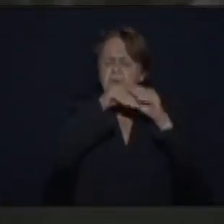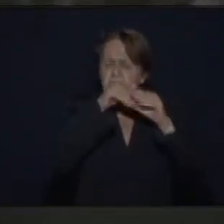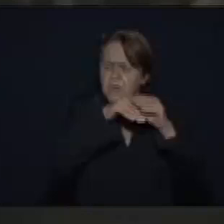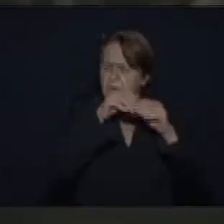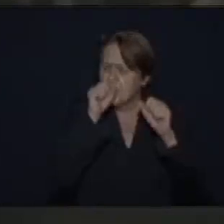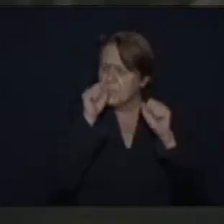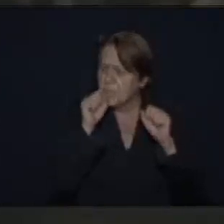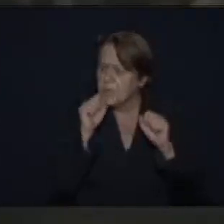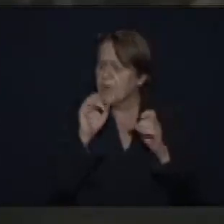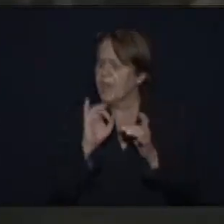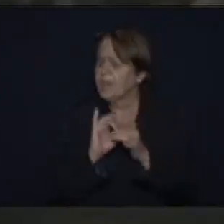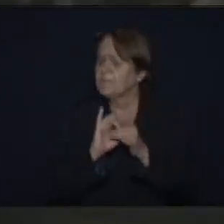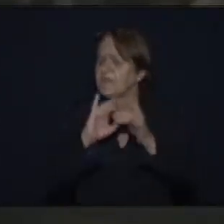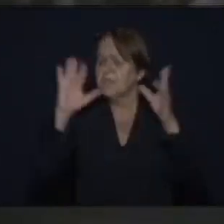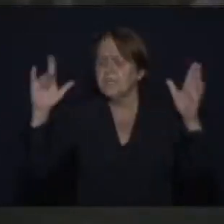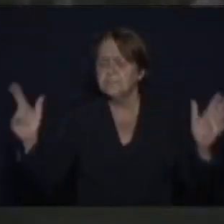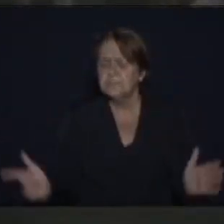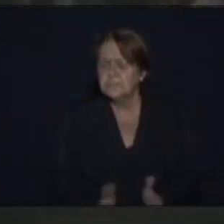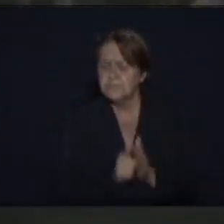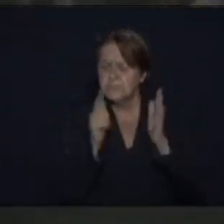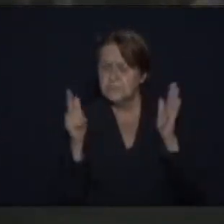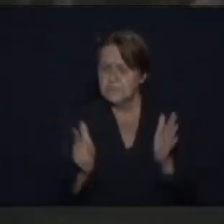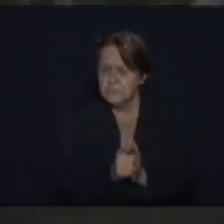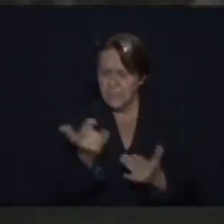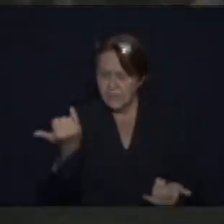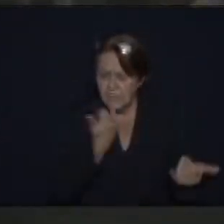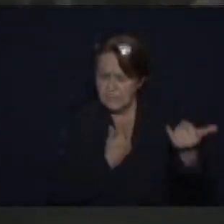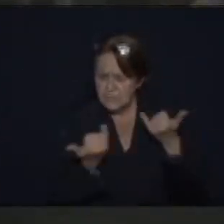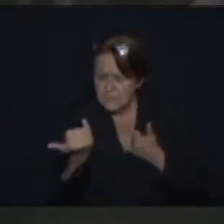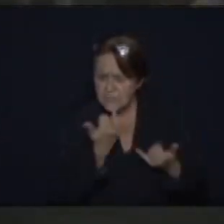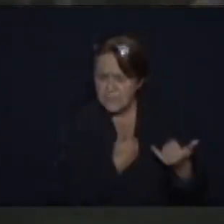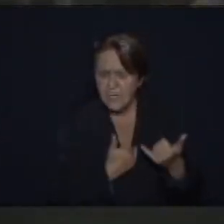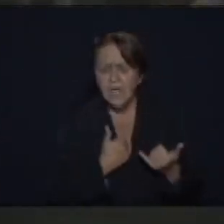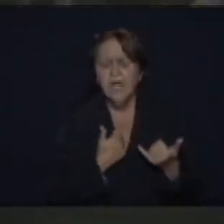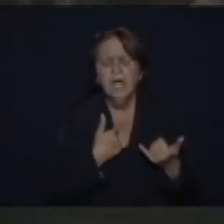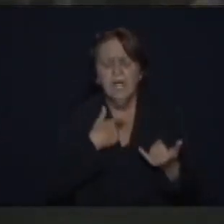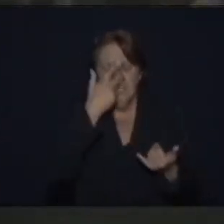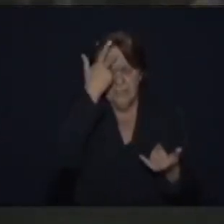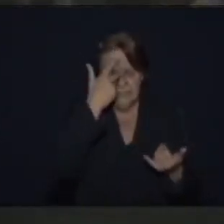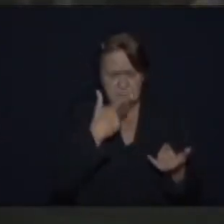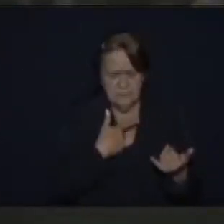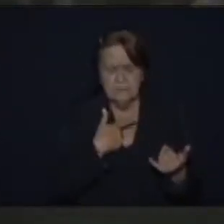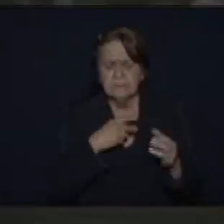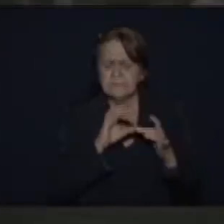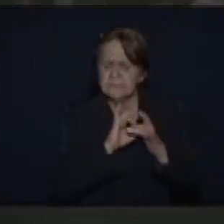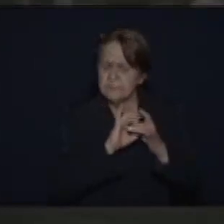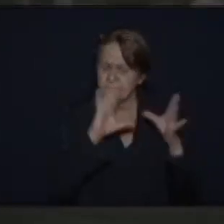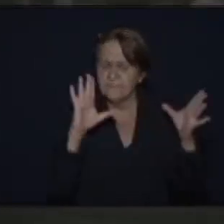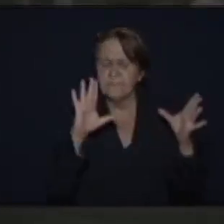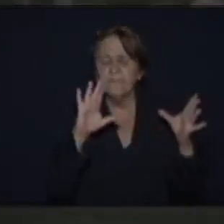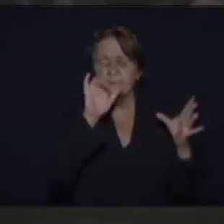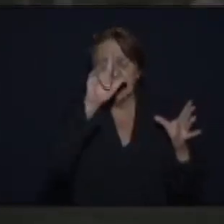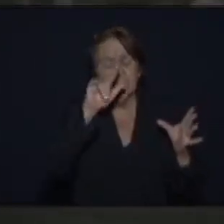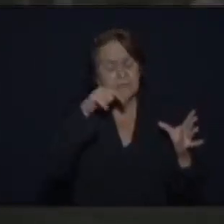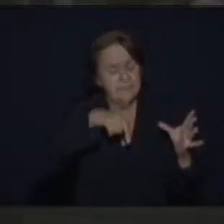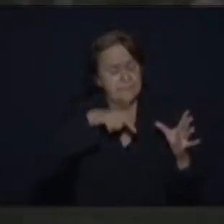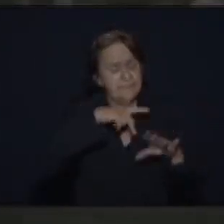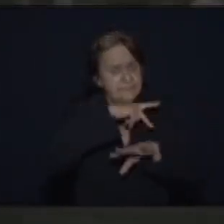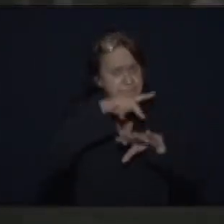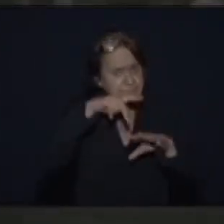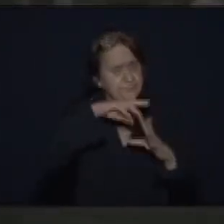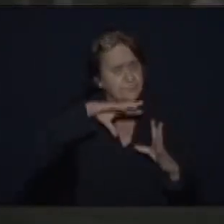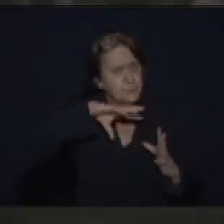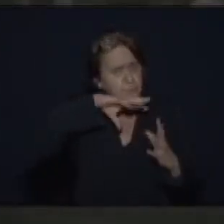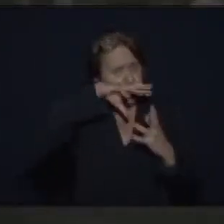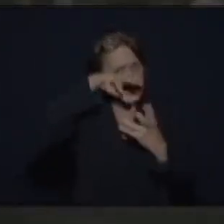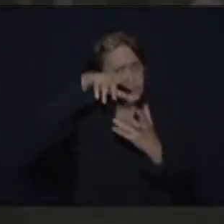onde a liberdade de imprensa onde é o direito de propriedade quem sabe quantos países no mundo têm esse privilégio